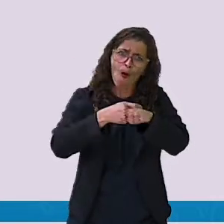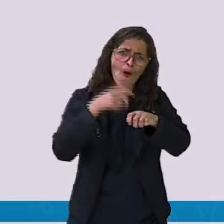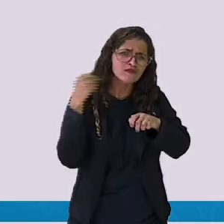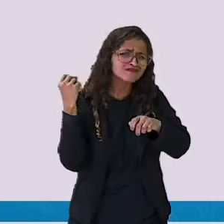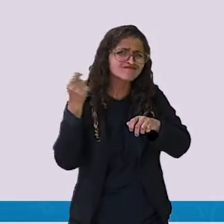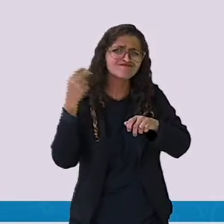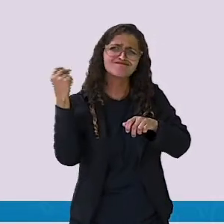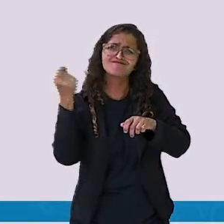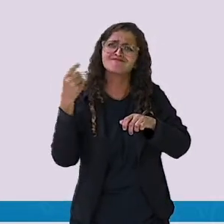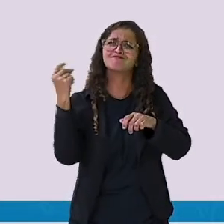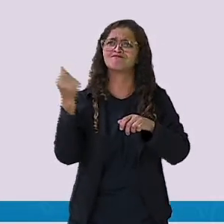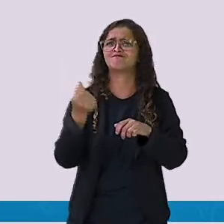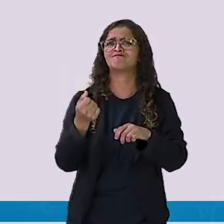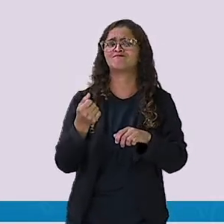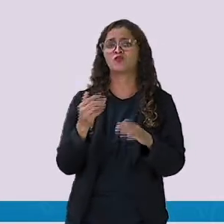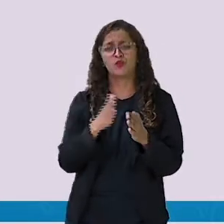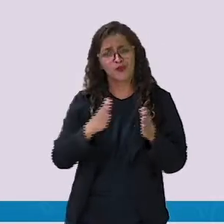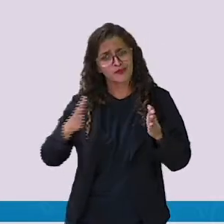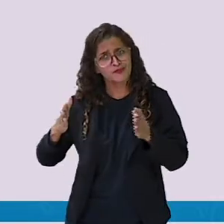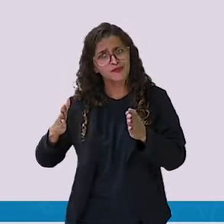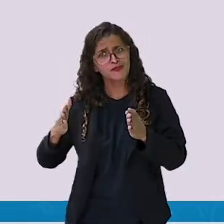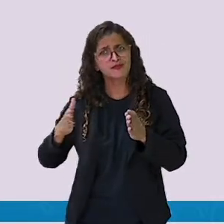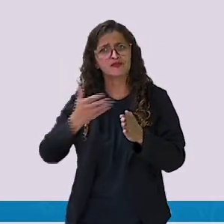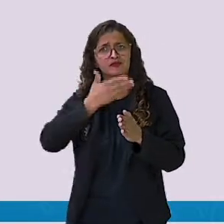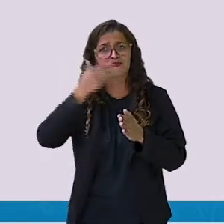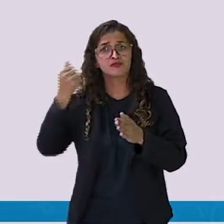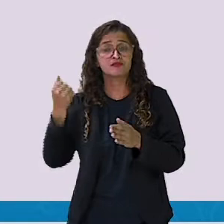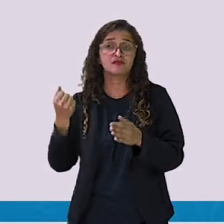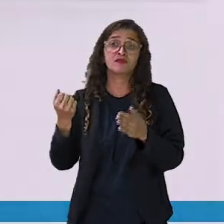durar um período comigo,